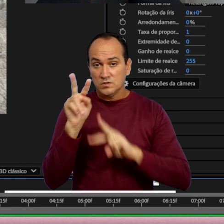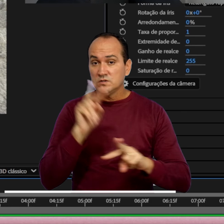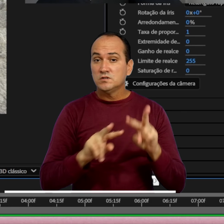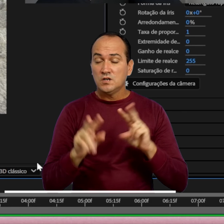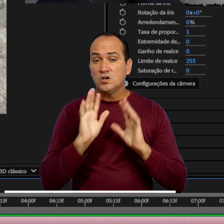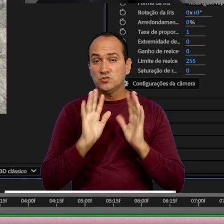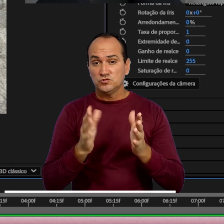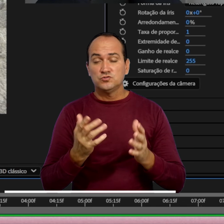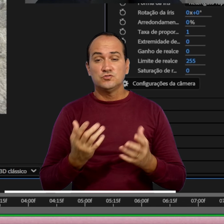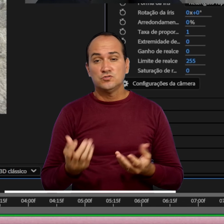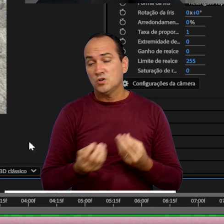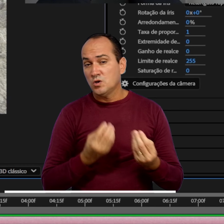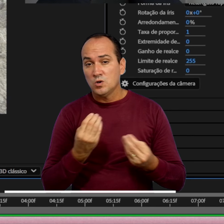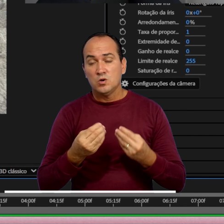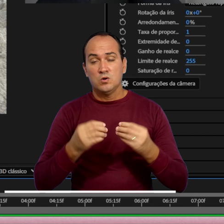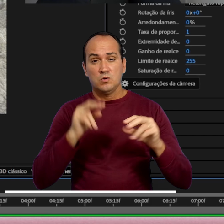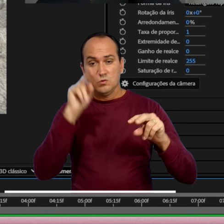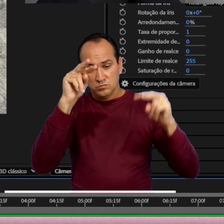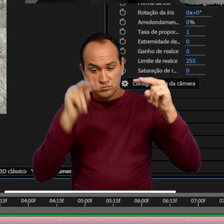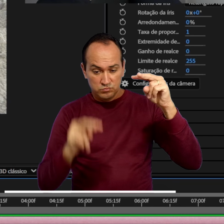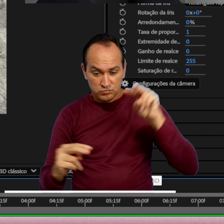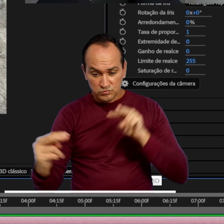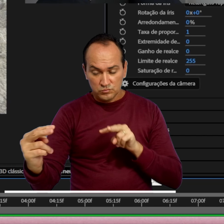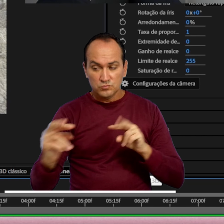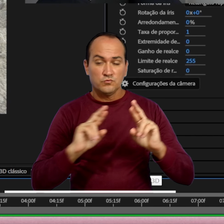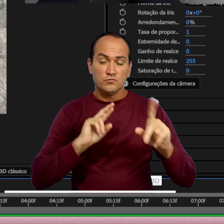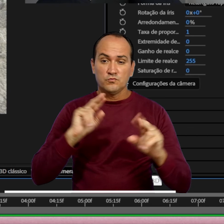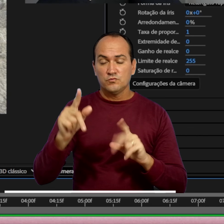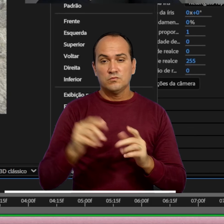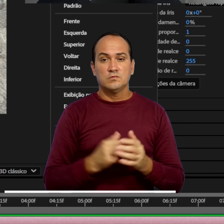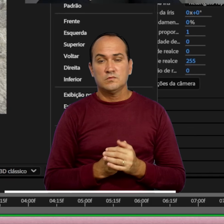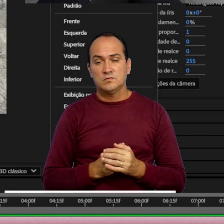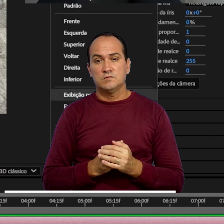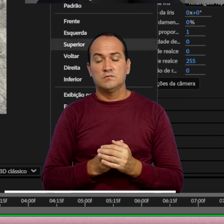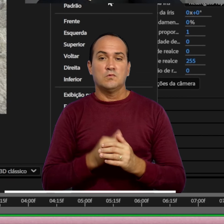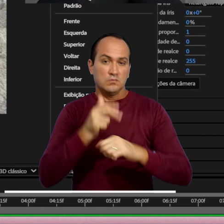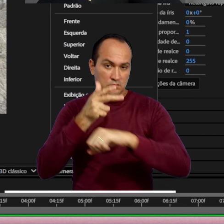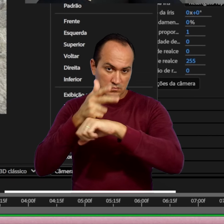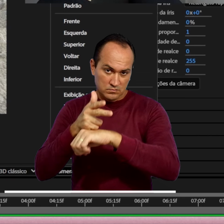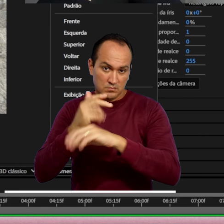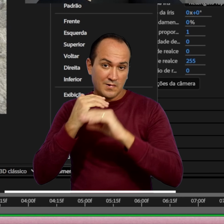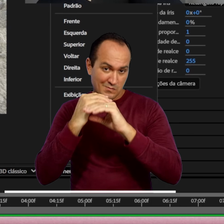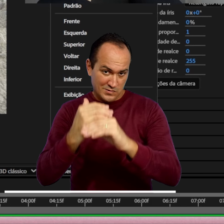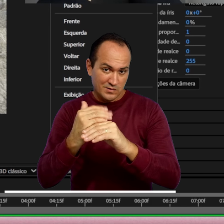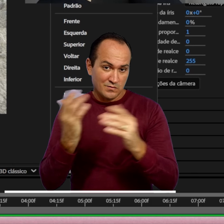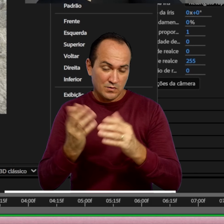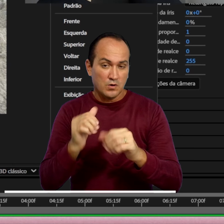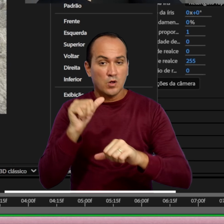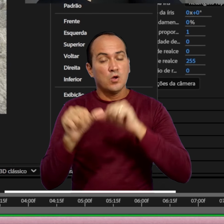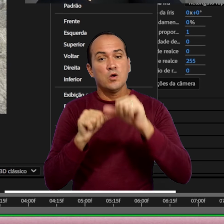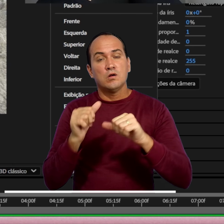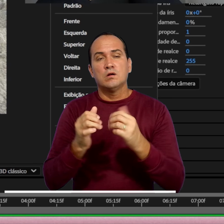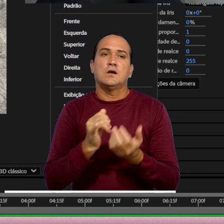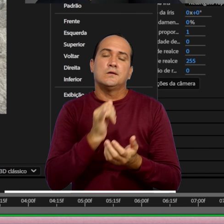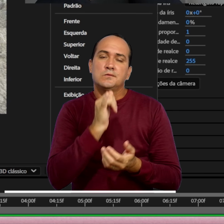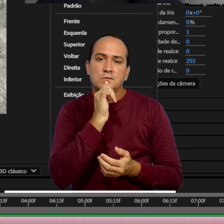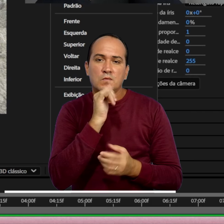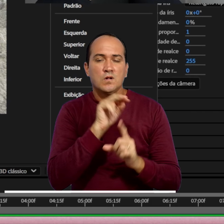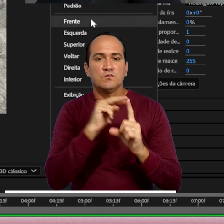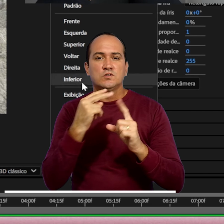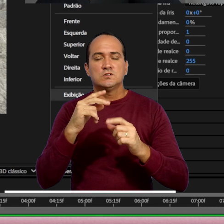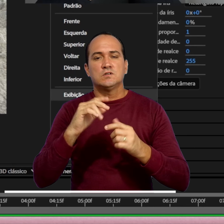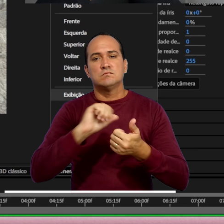consegue visualizar isso aqui em planos de visualização diferentes. Então, por exemplo, eu vou trocar da vista da câmera, que é a vista padrão agora, para,